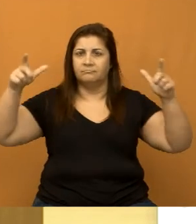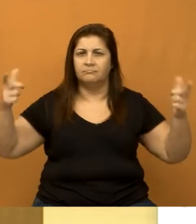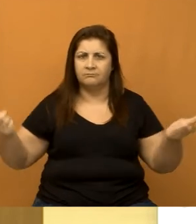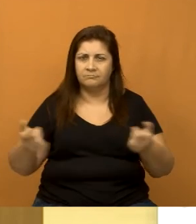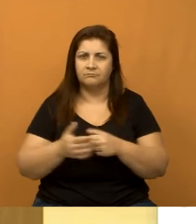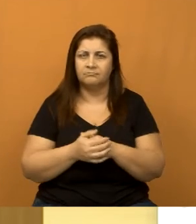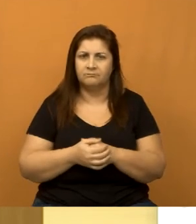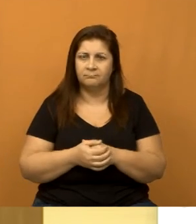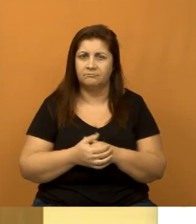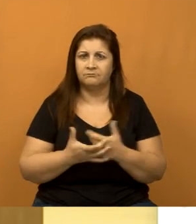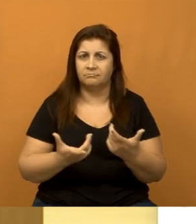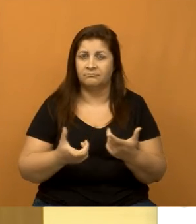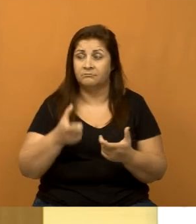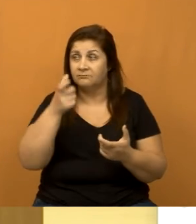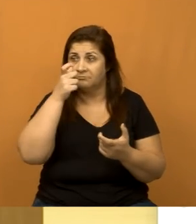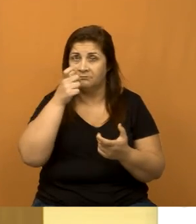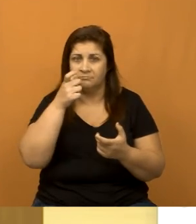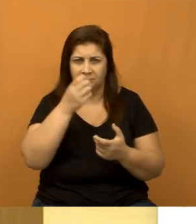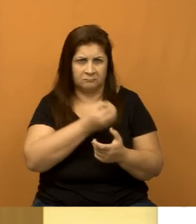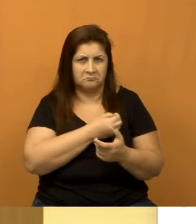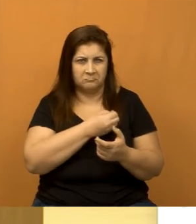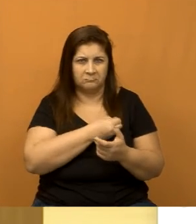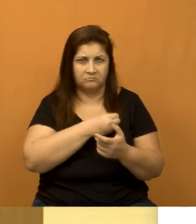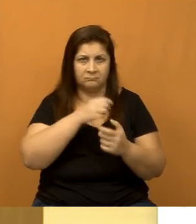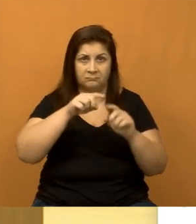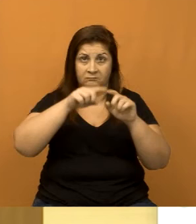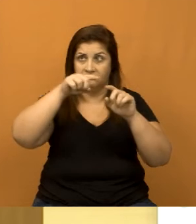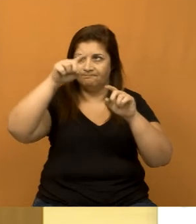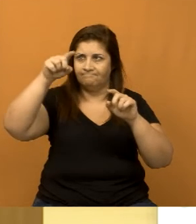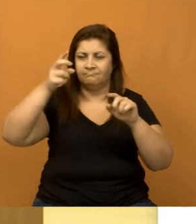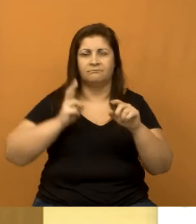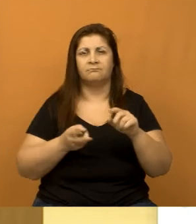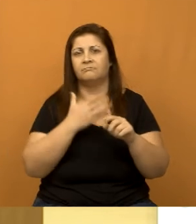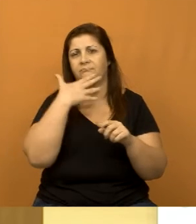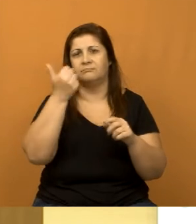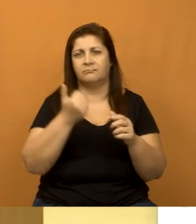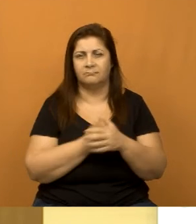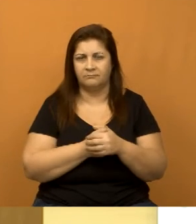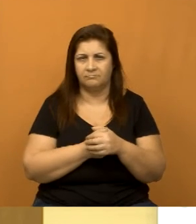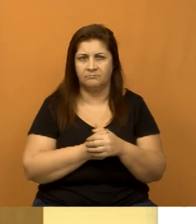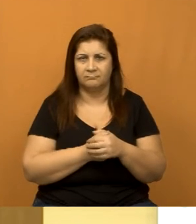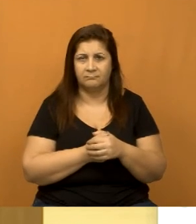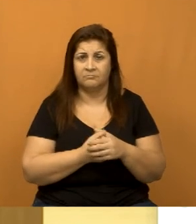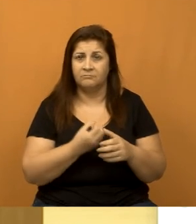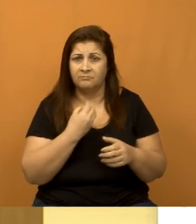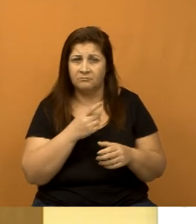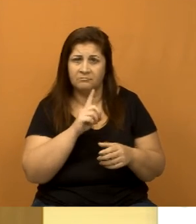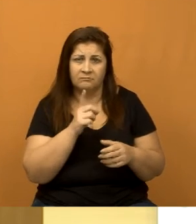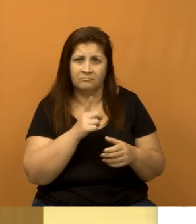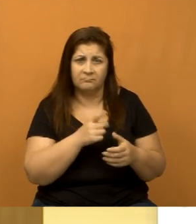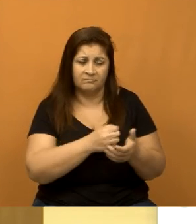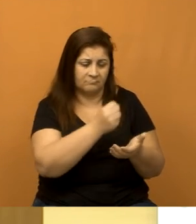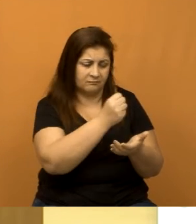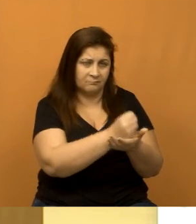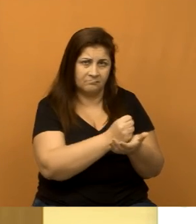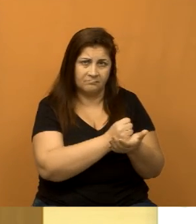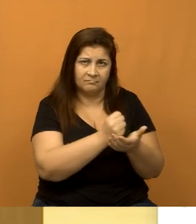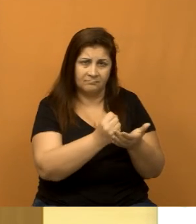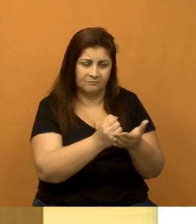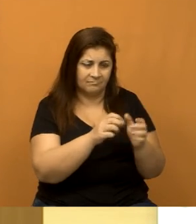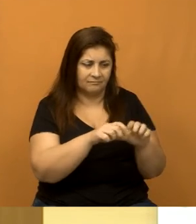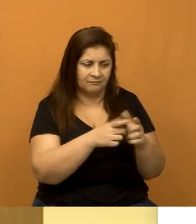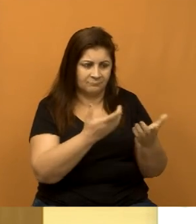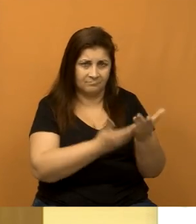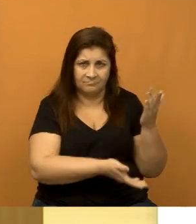de desenvolvimento humano muito maior que o nosso. Então o caminho não é precarizar a CLT, mas é a gente, agora